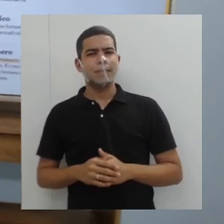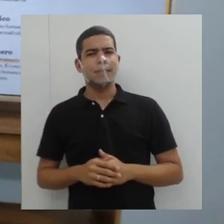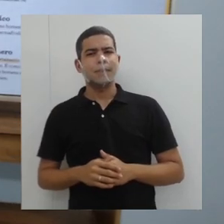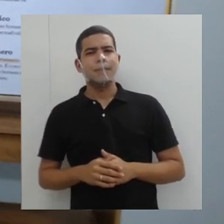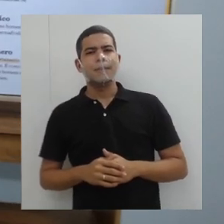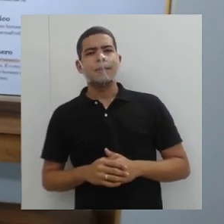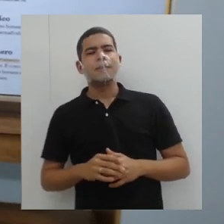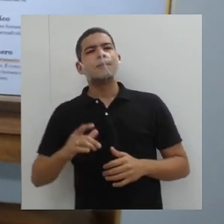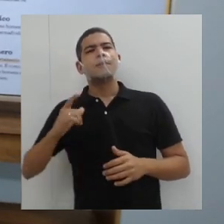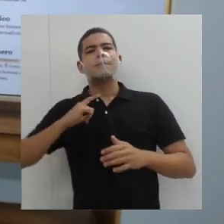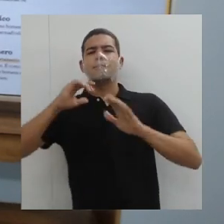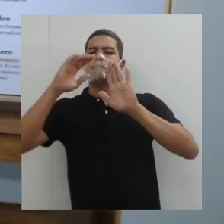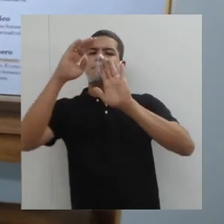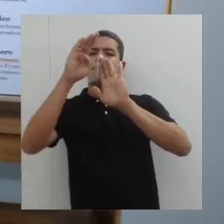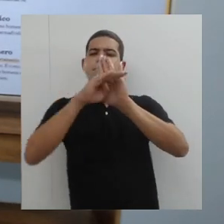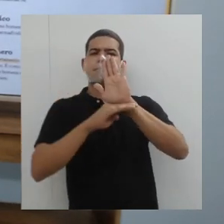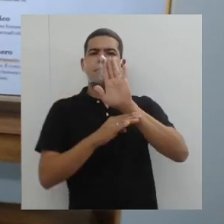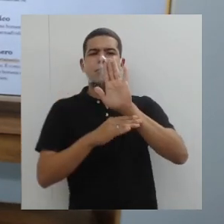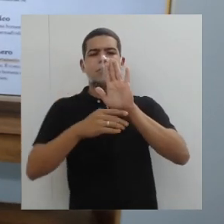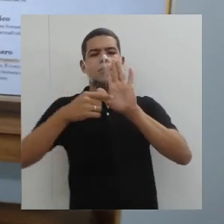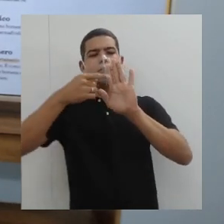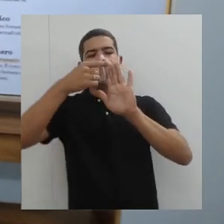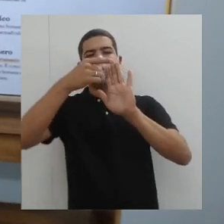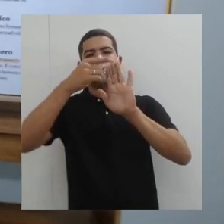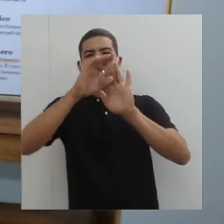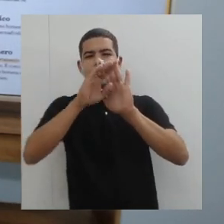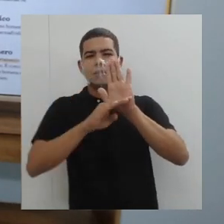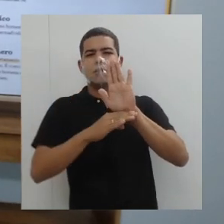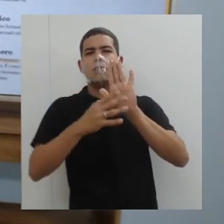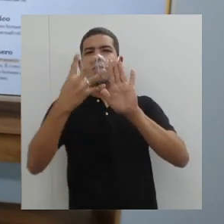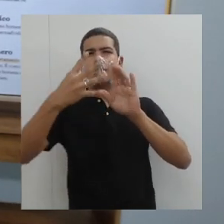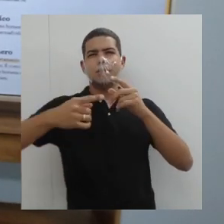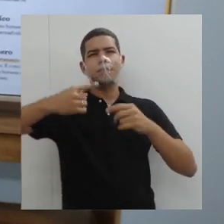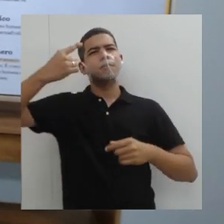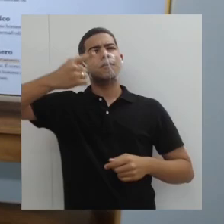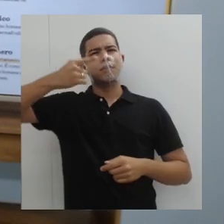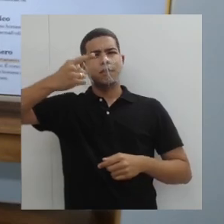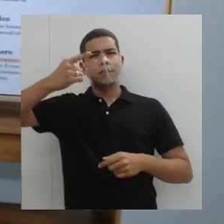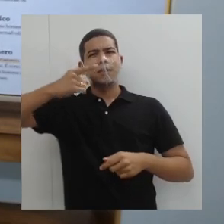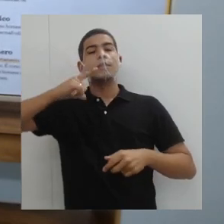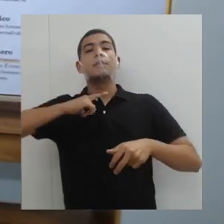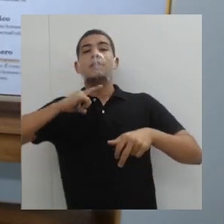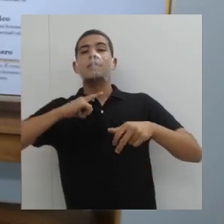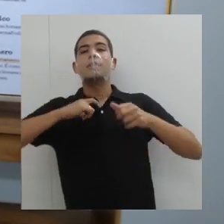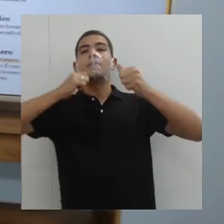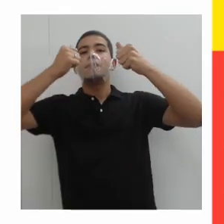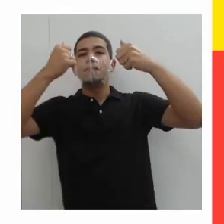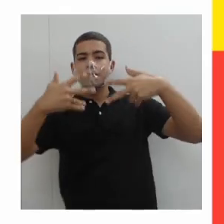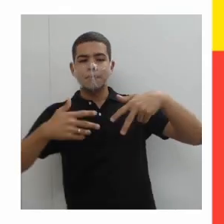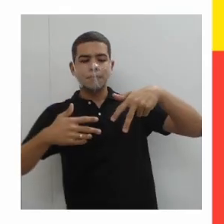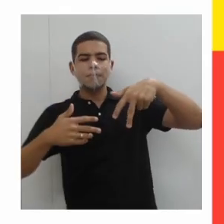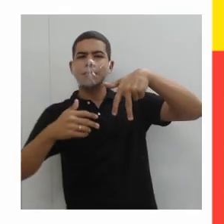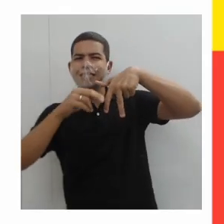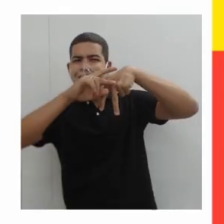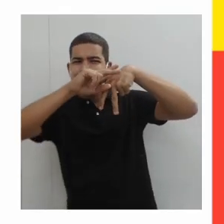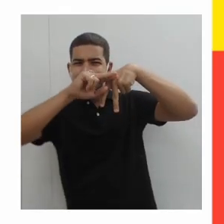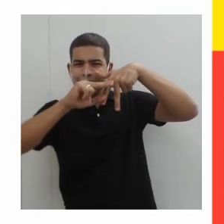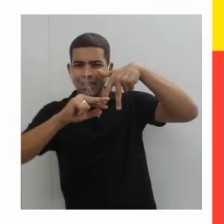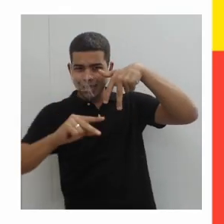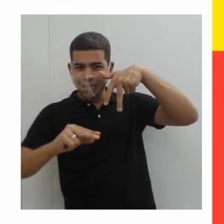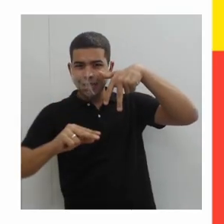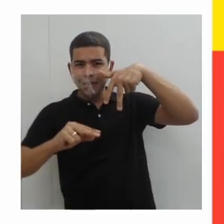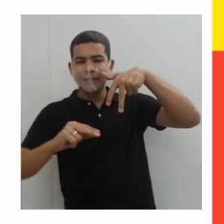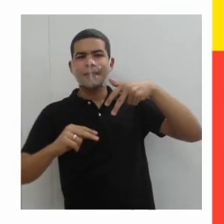essa imagem em 4 pontos que são muito importantes. Primeiro a gente vai falar sobre identidade de gênero. Veja o que está diferente aí, ó. Identidade